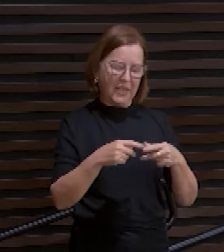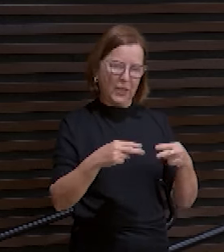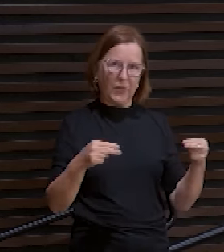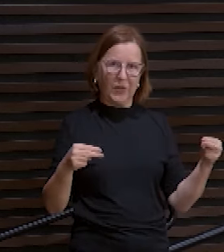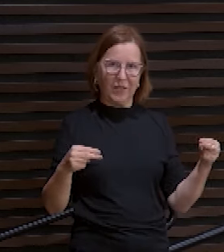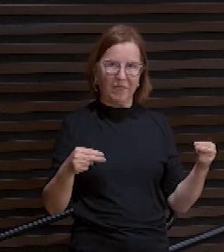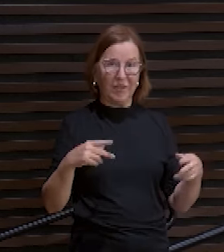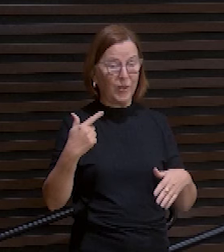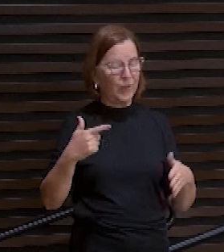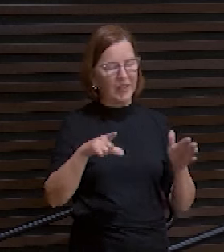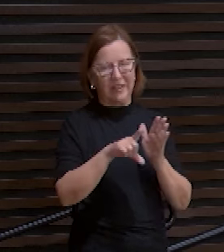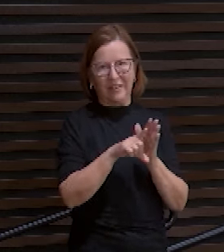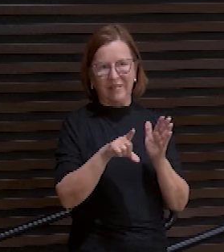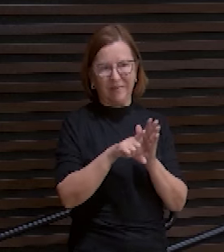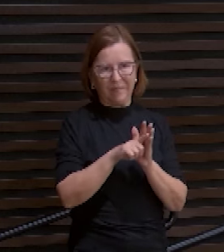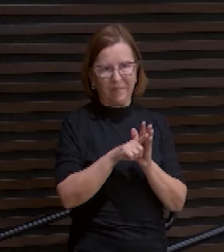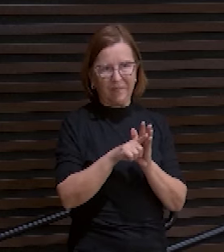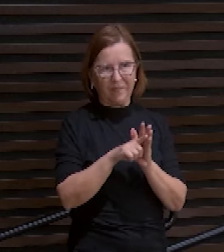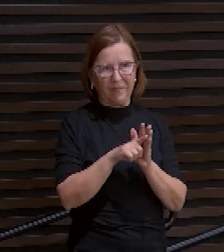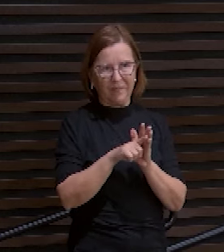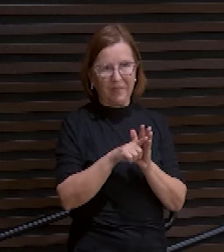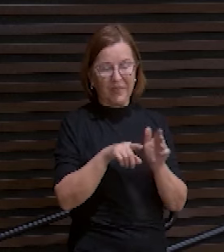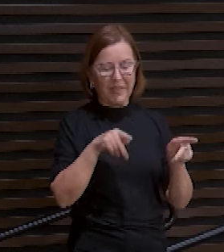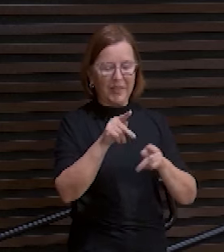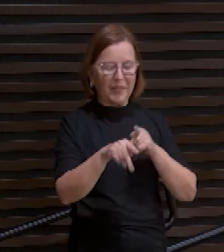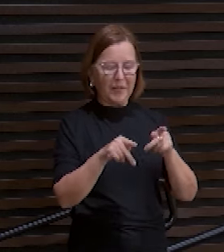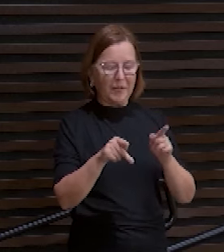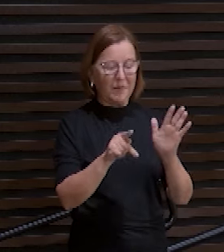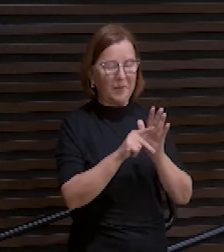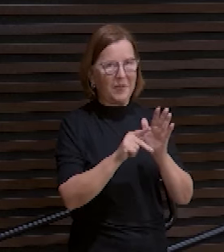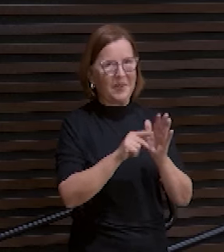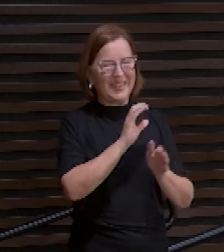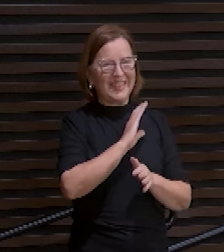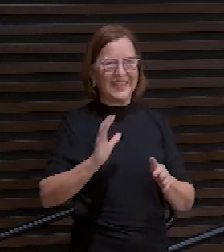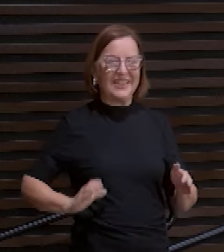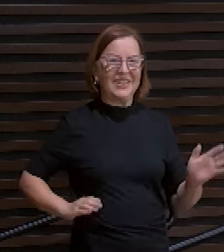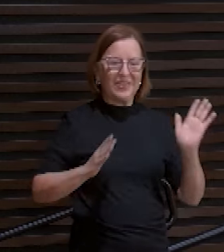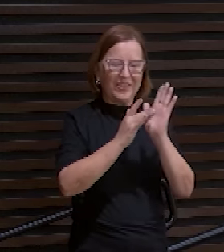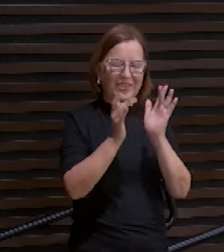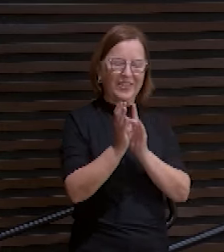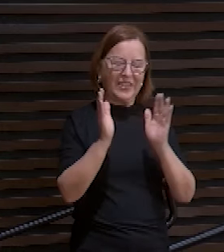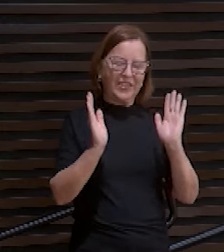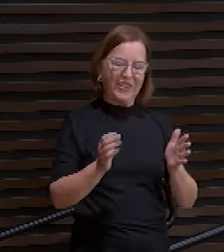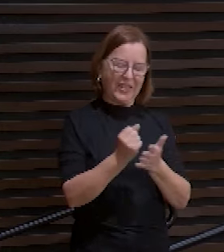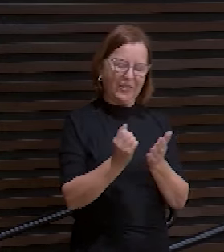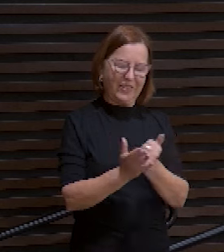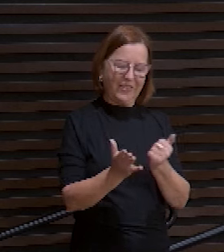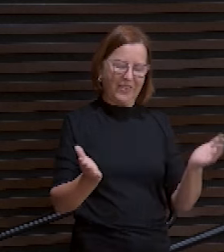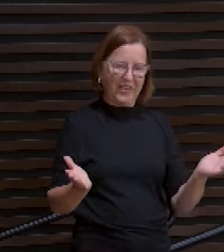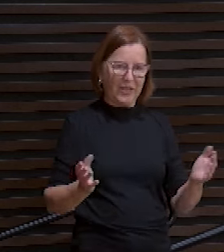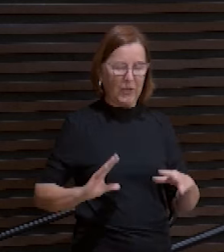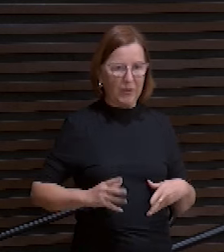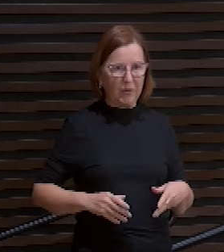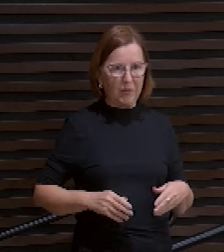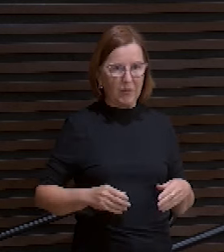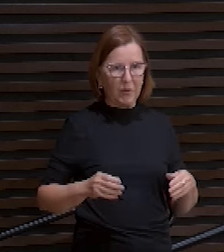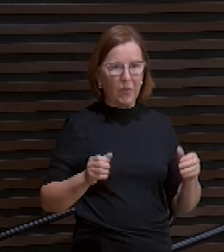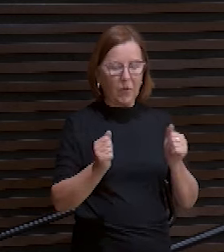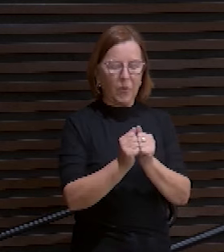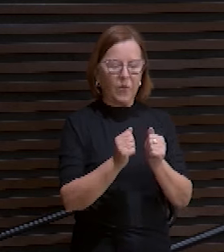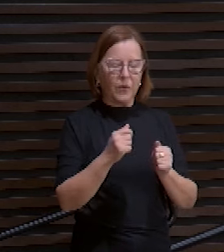coisas não há lei e os que são de Cristo Jesus crucificaram a carne com suas paixões e